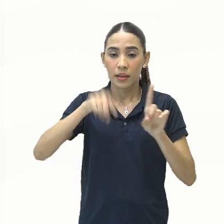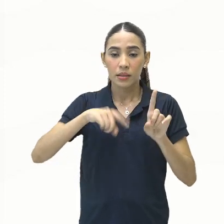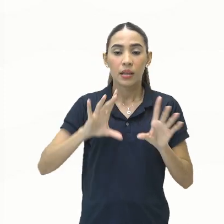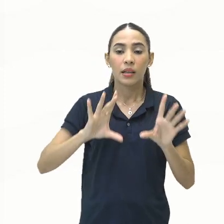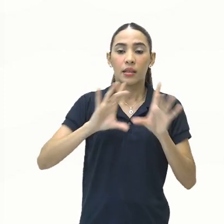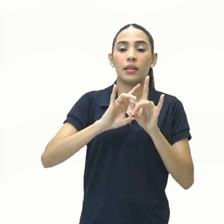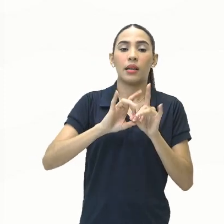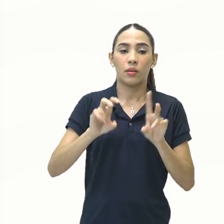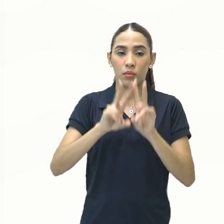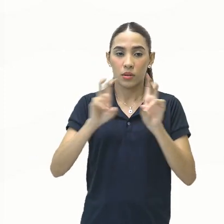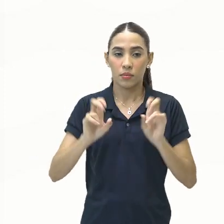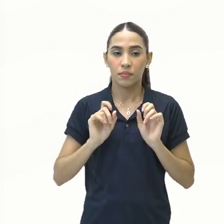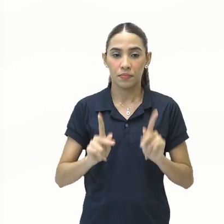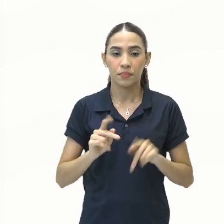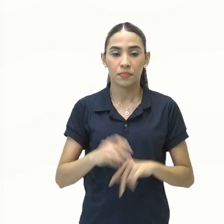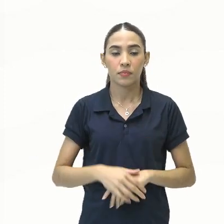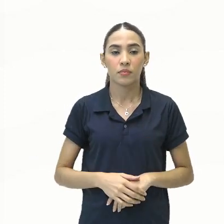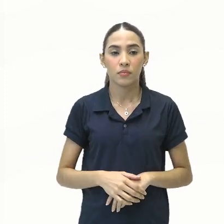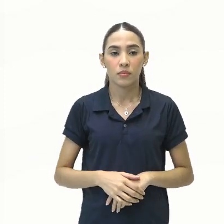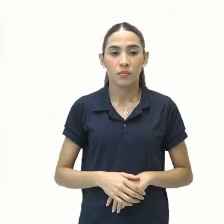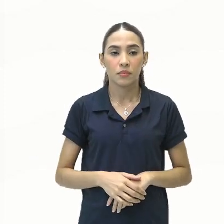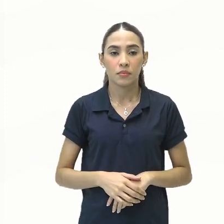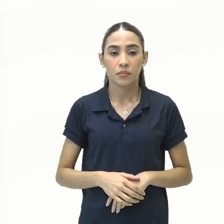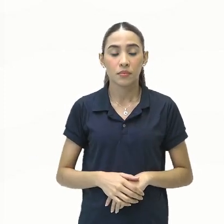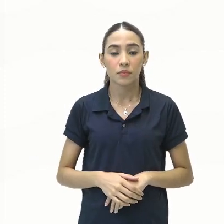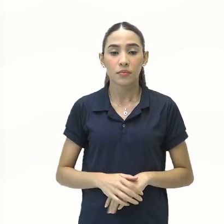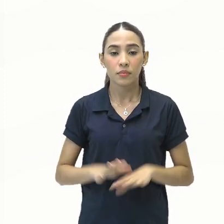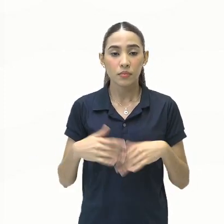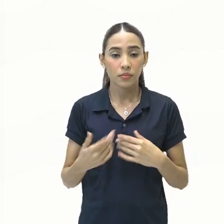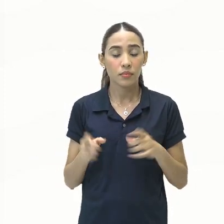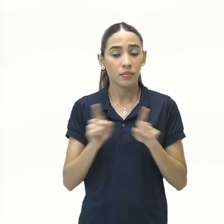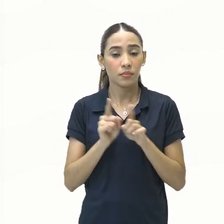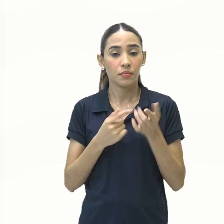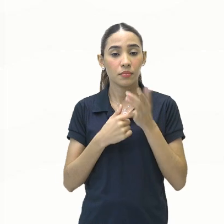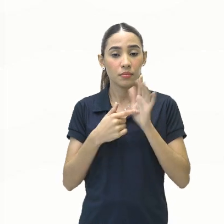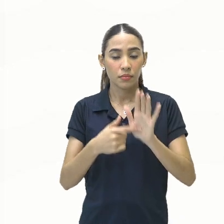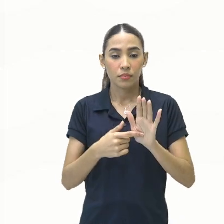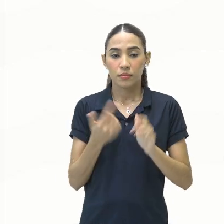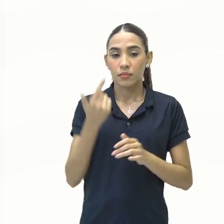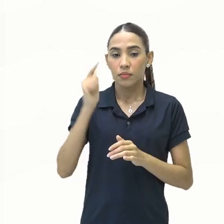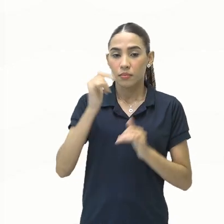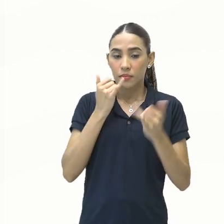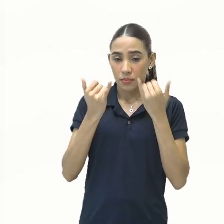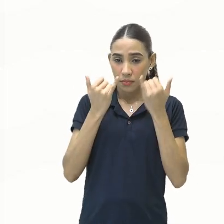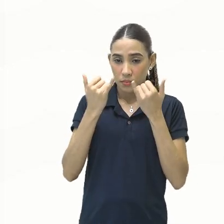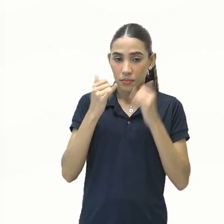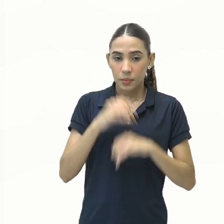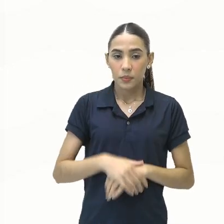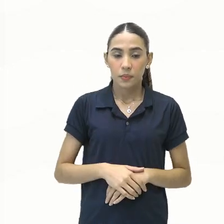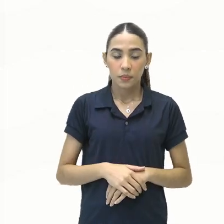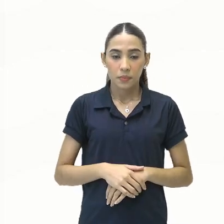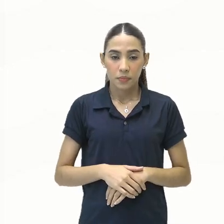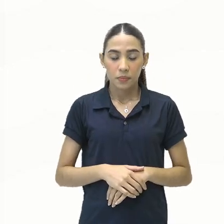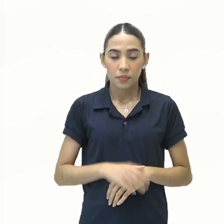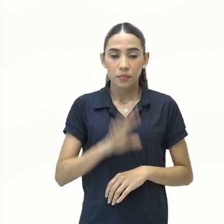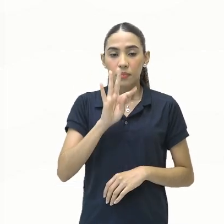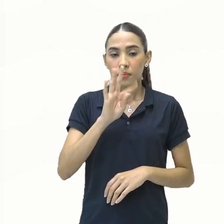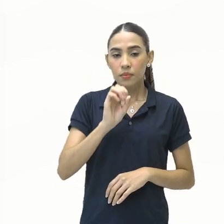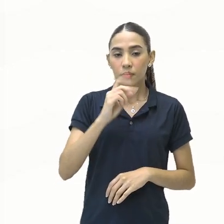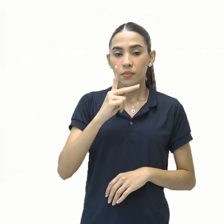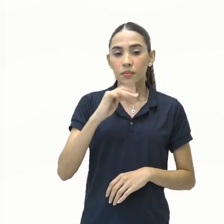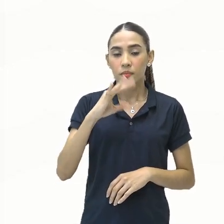a esse tema, tá bom? E aí eu trago para vocês também uma nova informação, um tópico frasal, que é ali